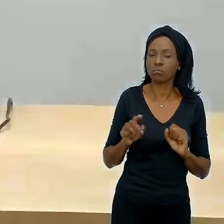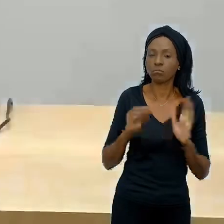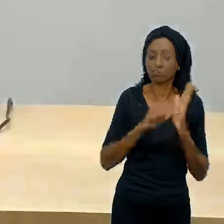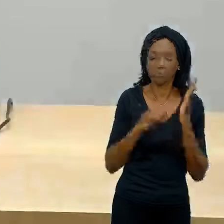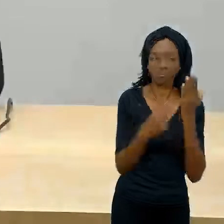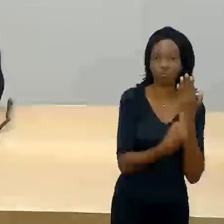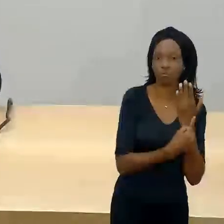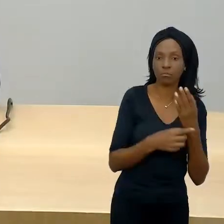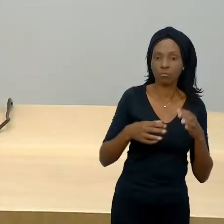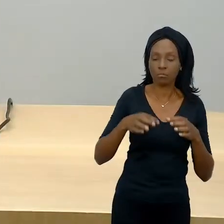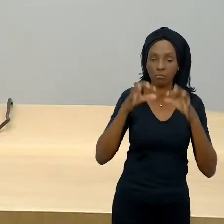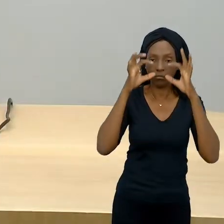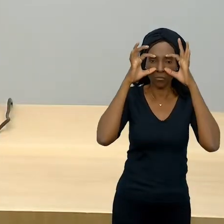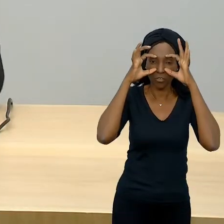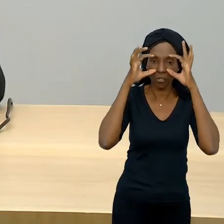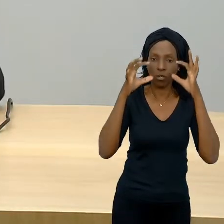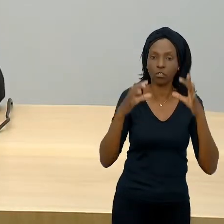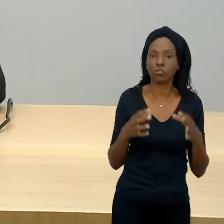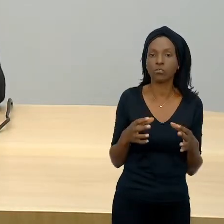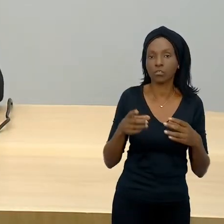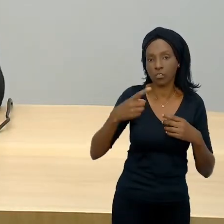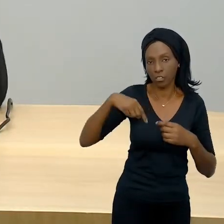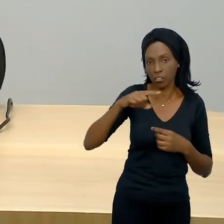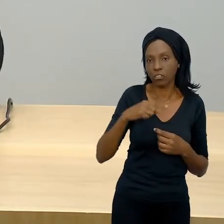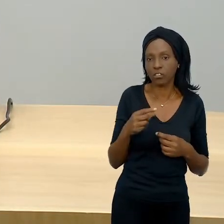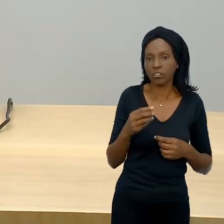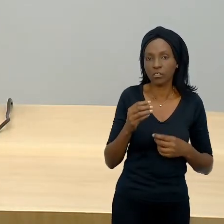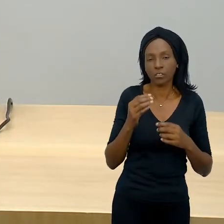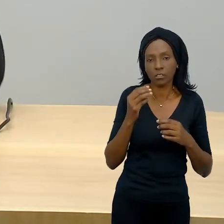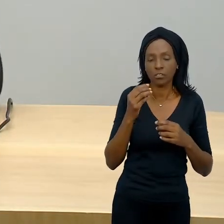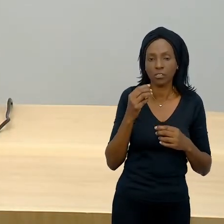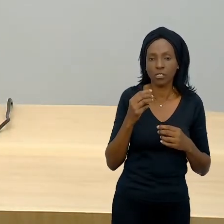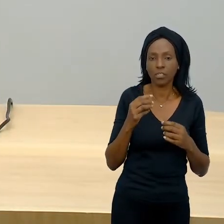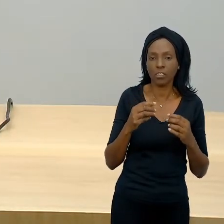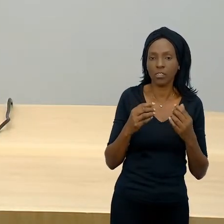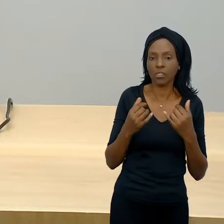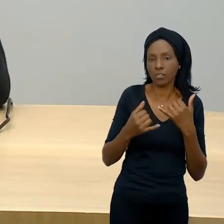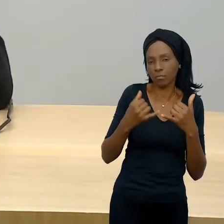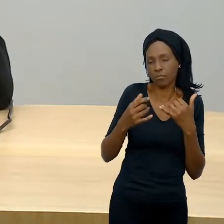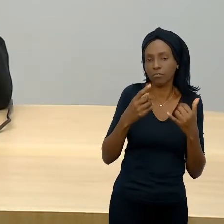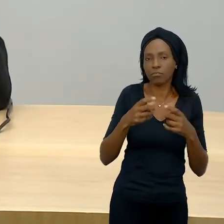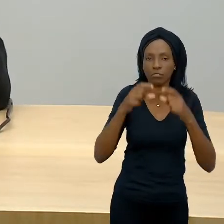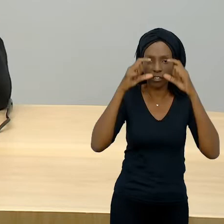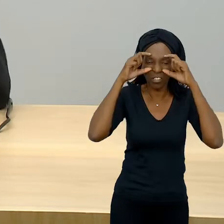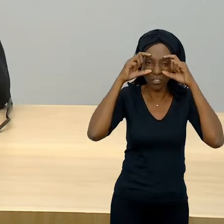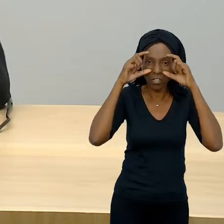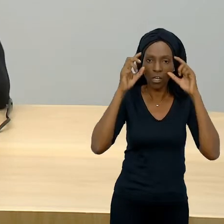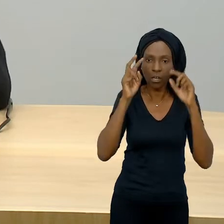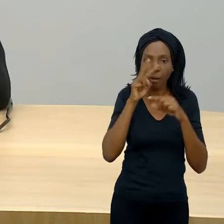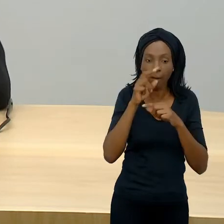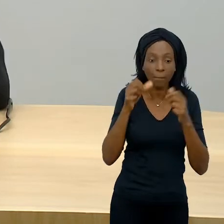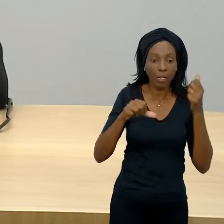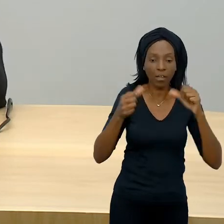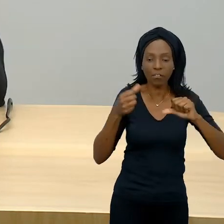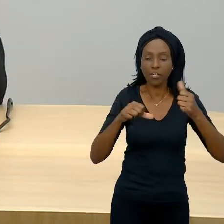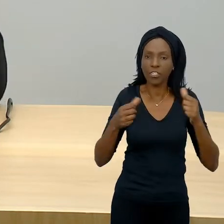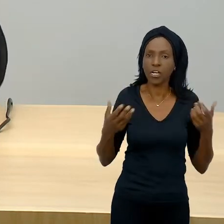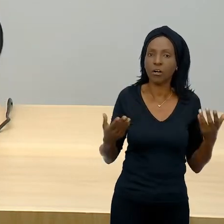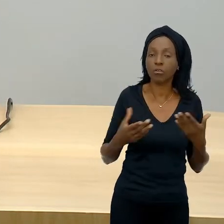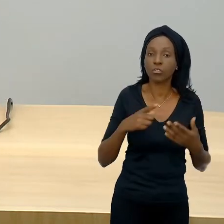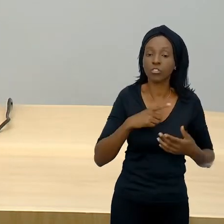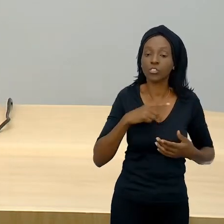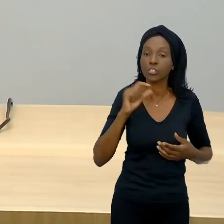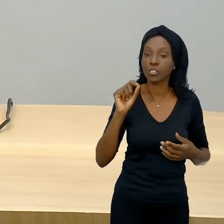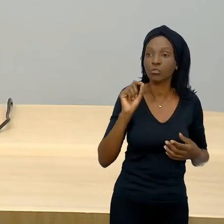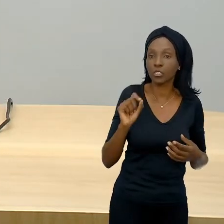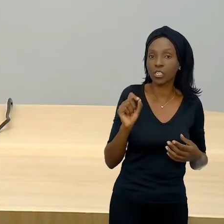um óculos que a gente vai vestir aqui para analisar o que se passa hoje, no que eu